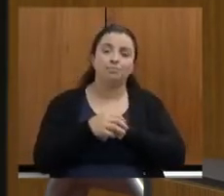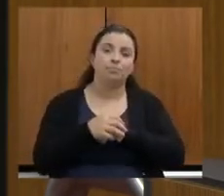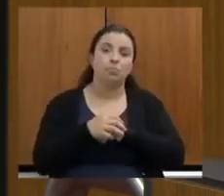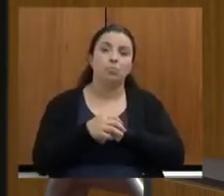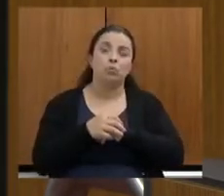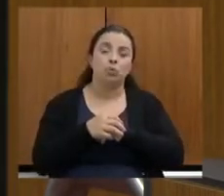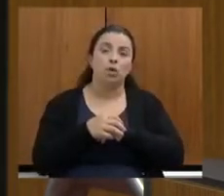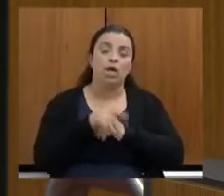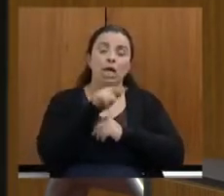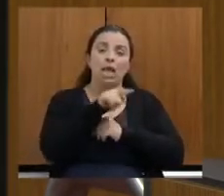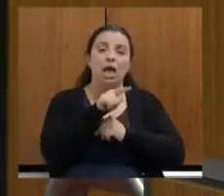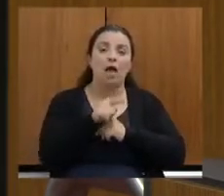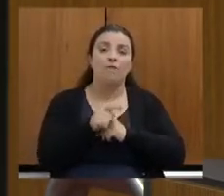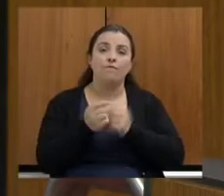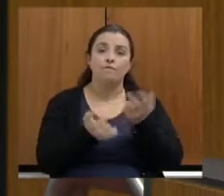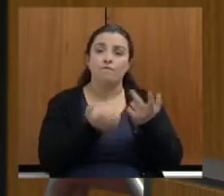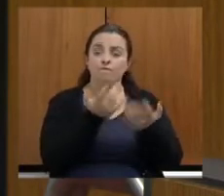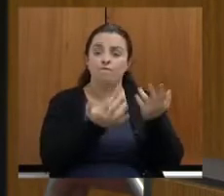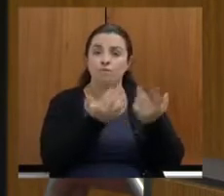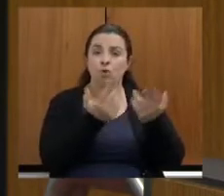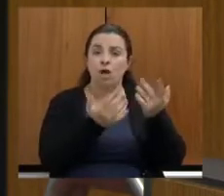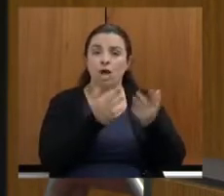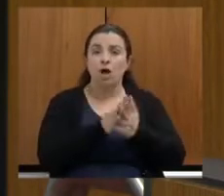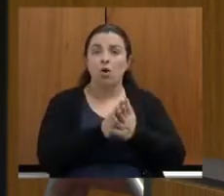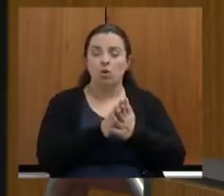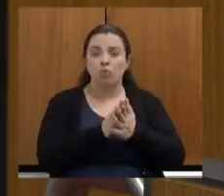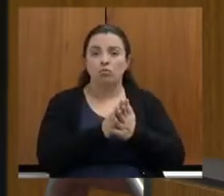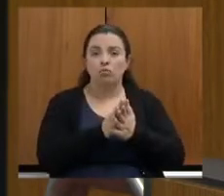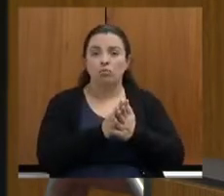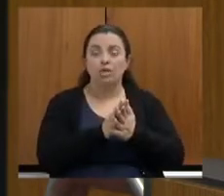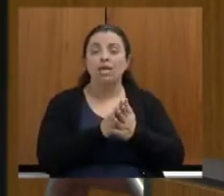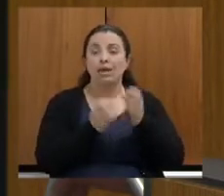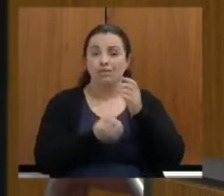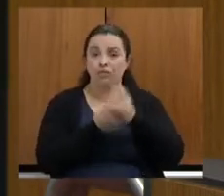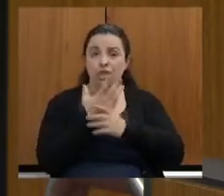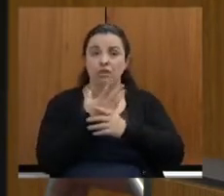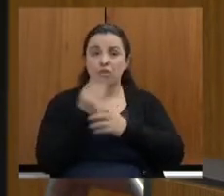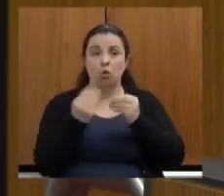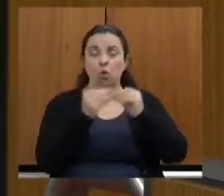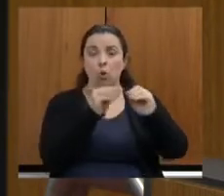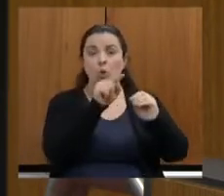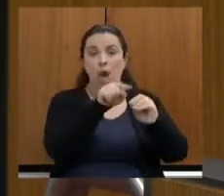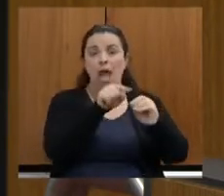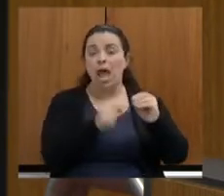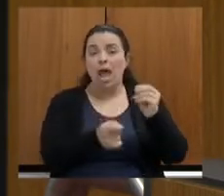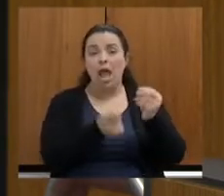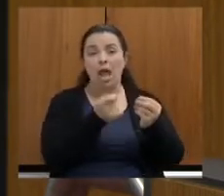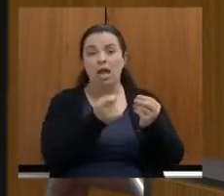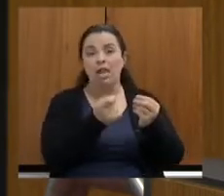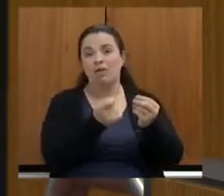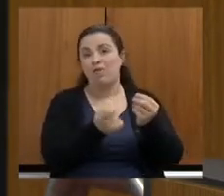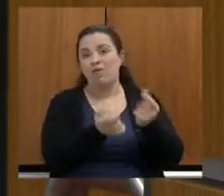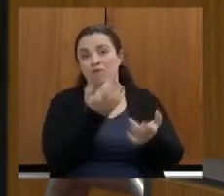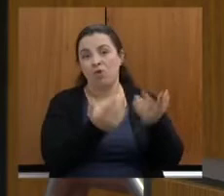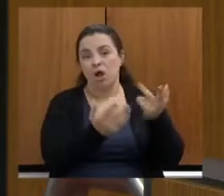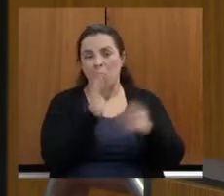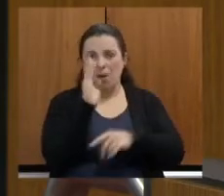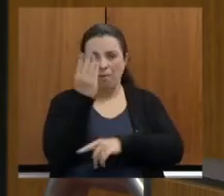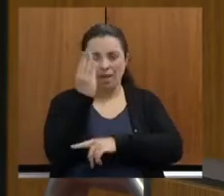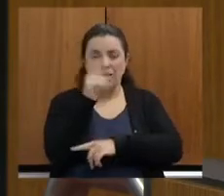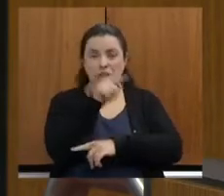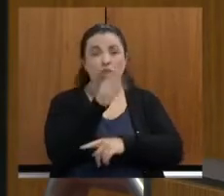de fogões que pré-moldado que a fundação renova colocou que já estourou e eles pregam muito a